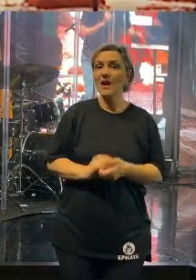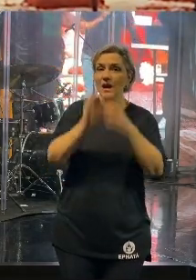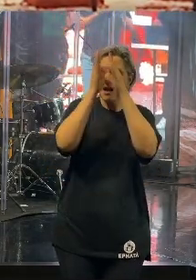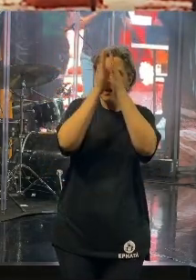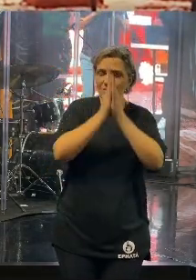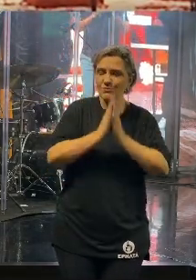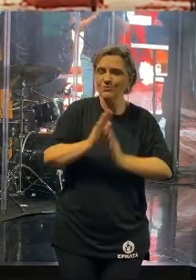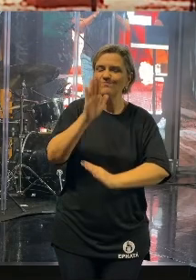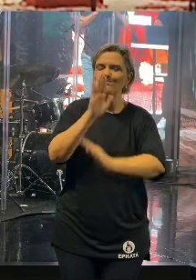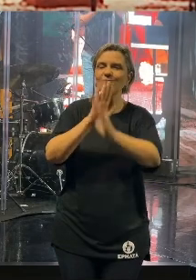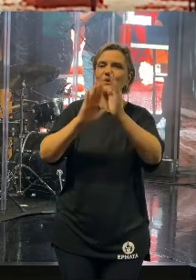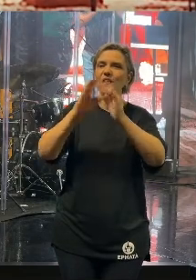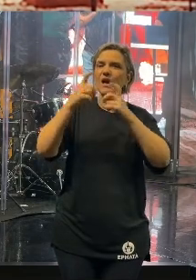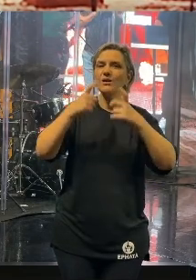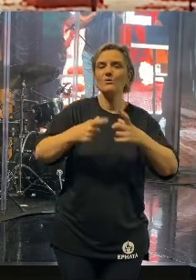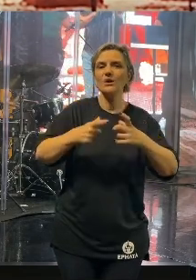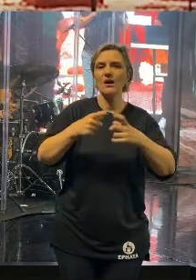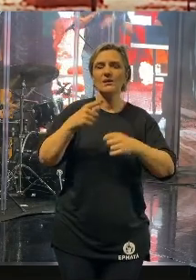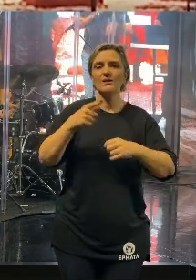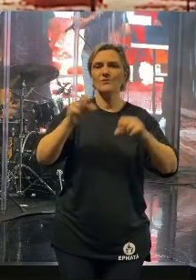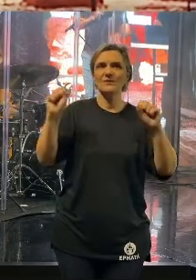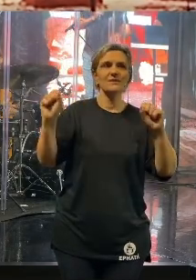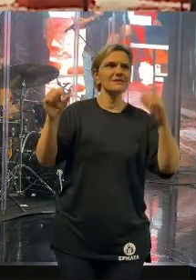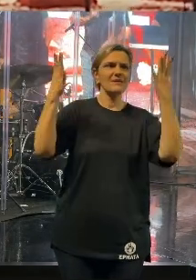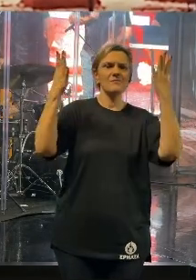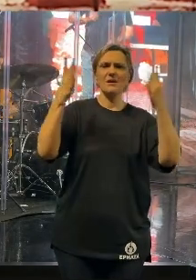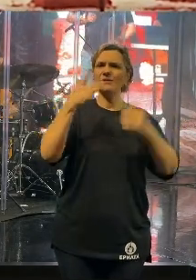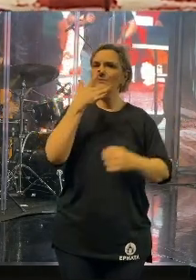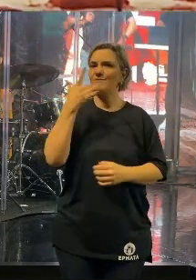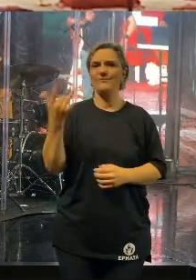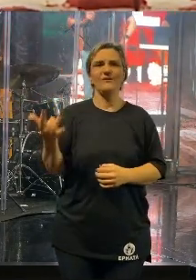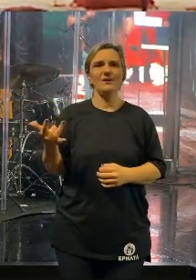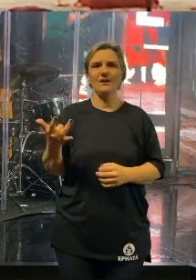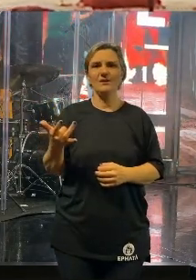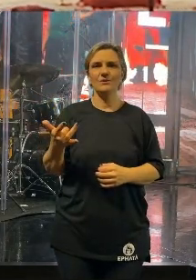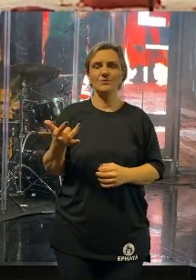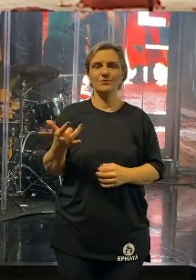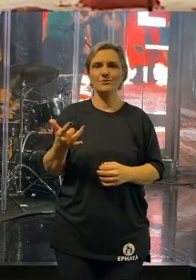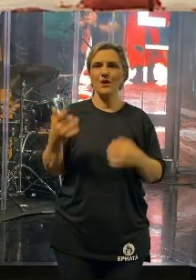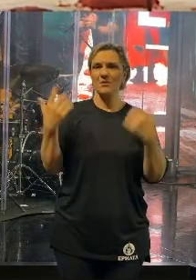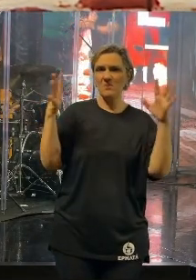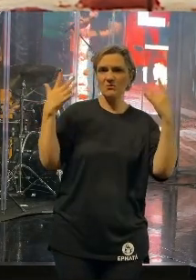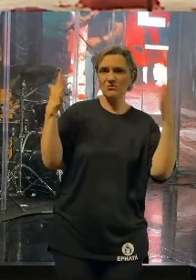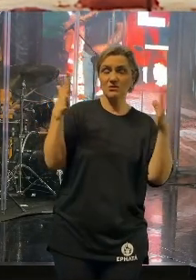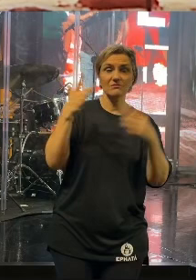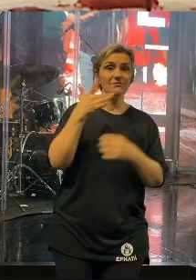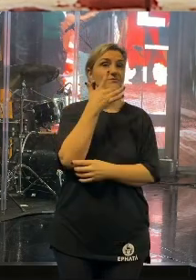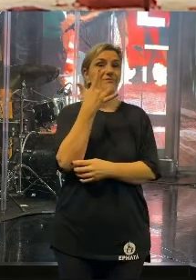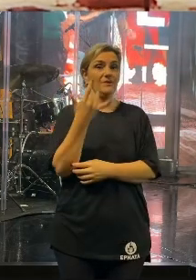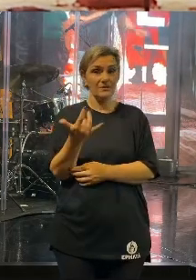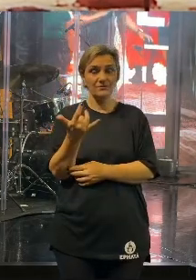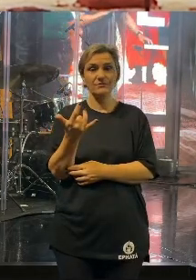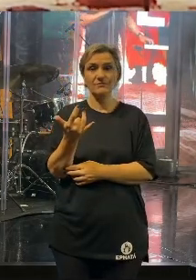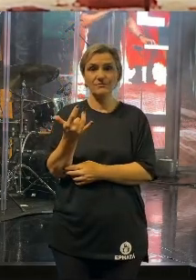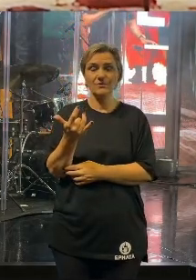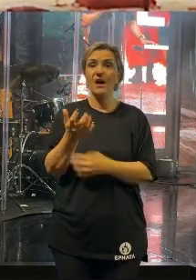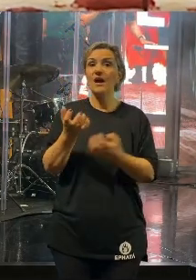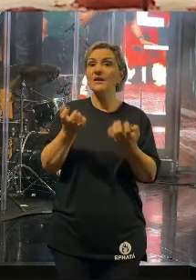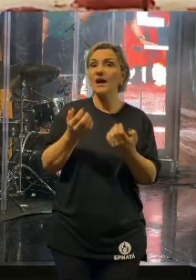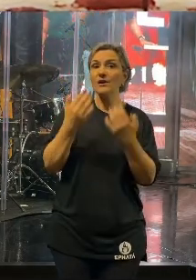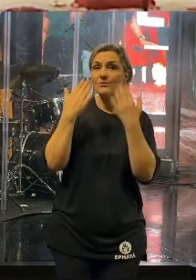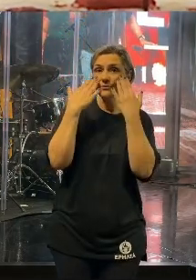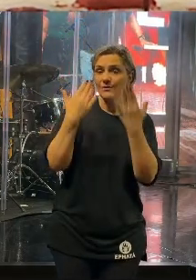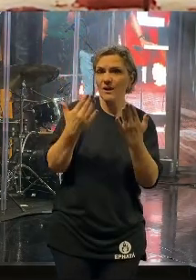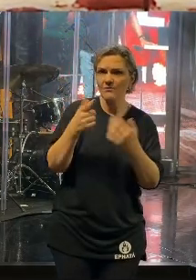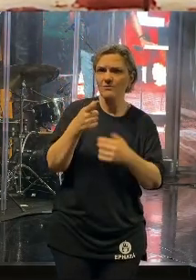Adorar em lugares em que você é celebrado é fácil. Aplaudido é fácil. Quero ver